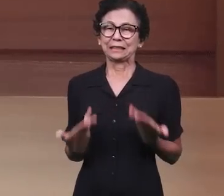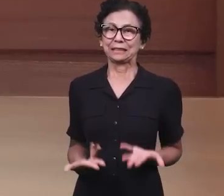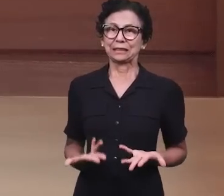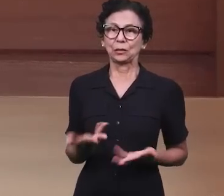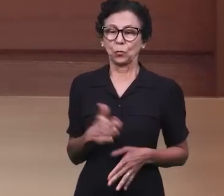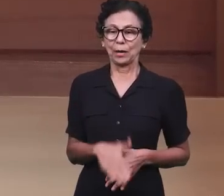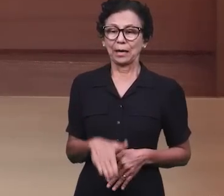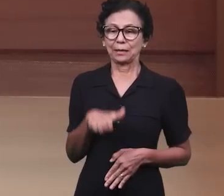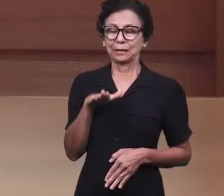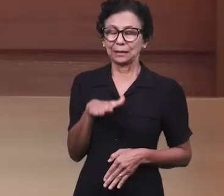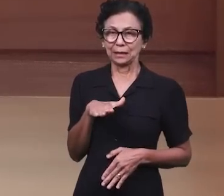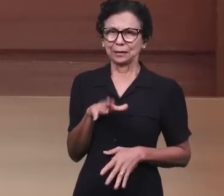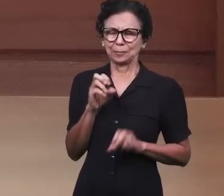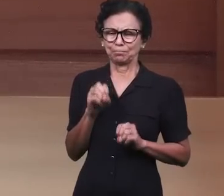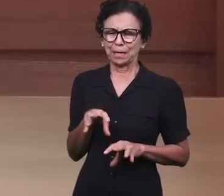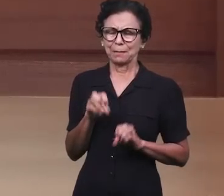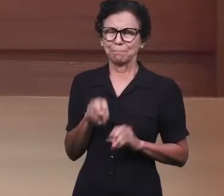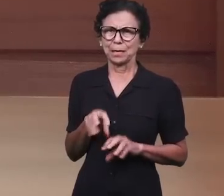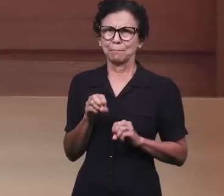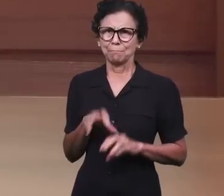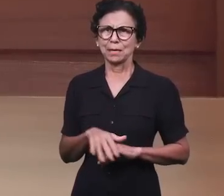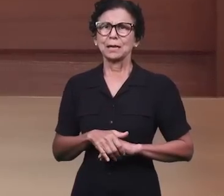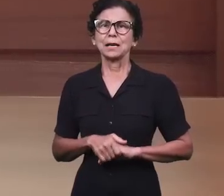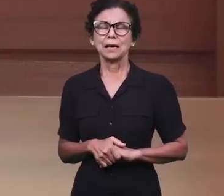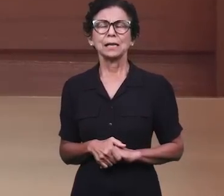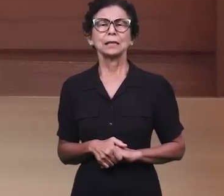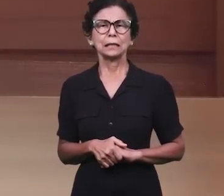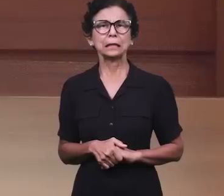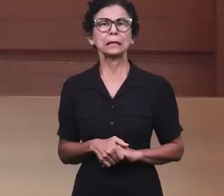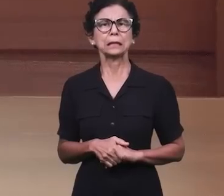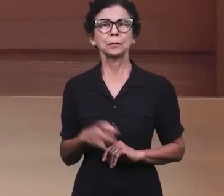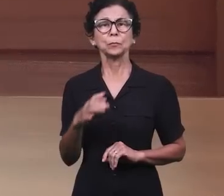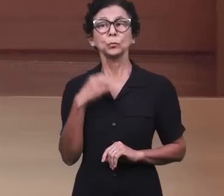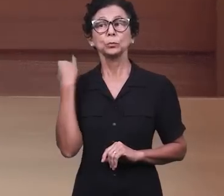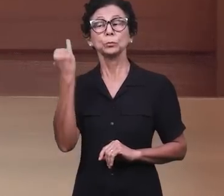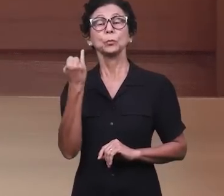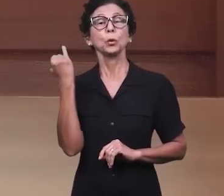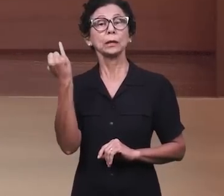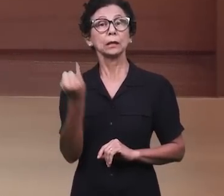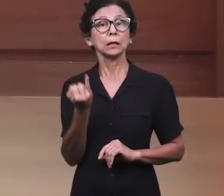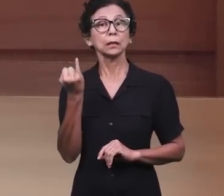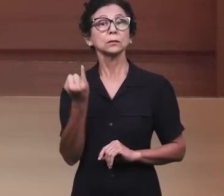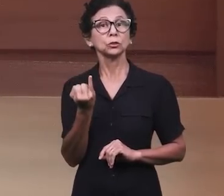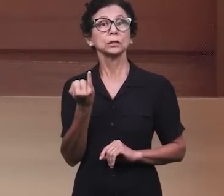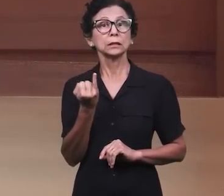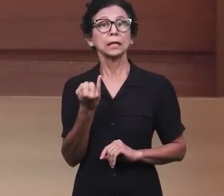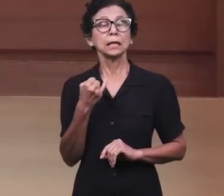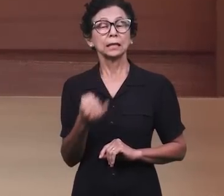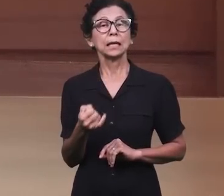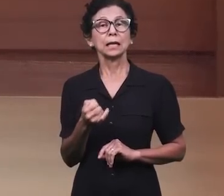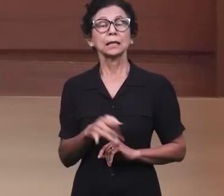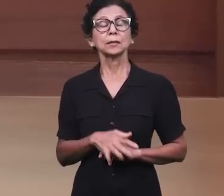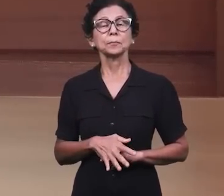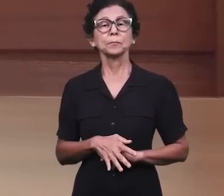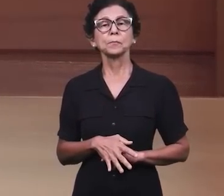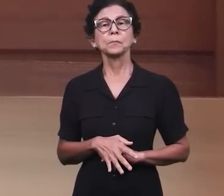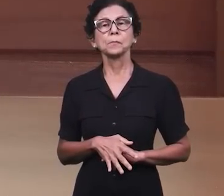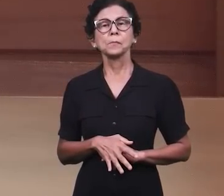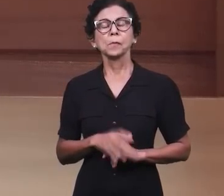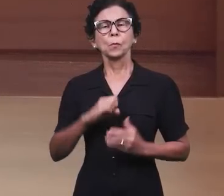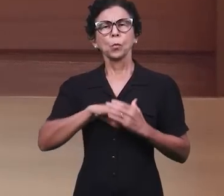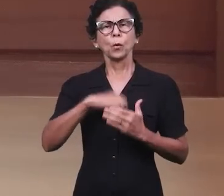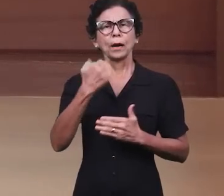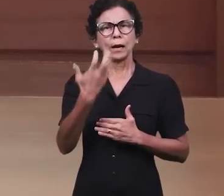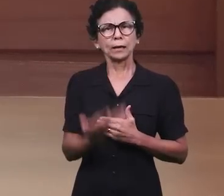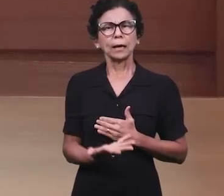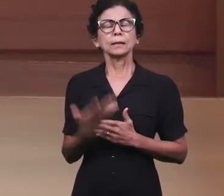criança recebe para a formação do caráter é muito grande nesses primeiros anos. É por isso,